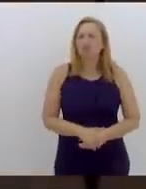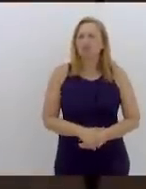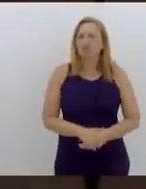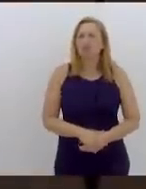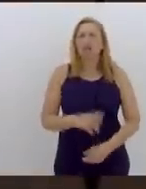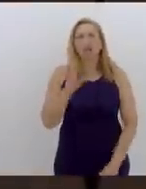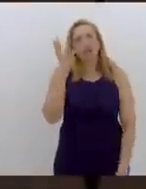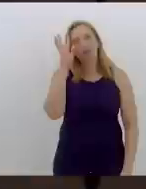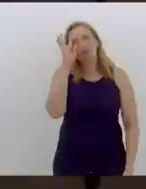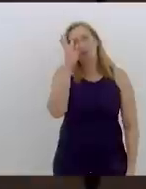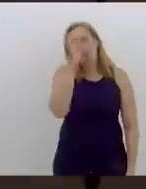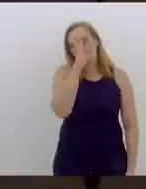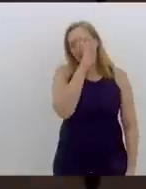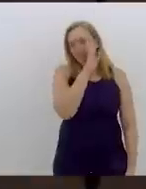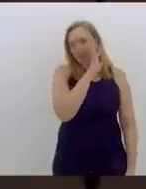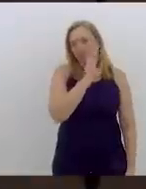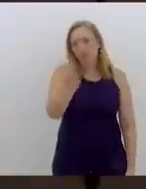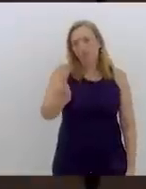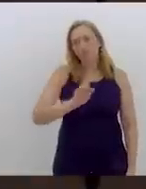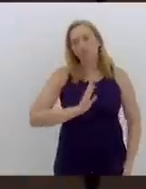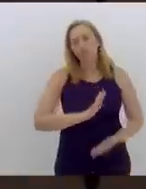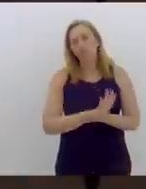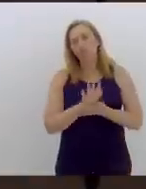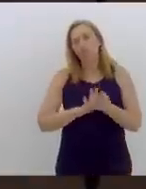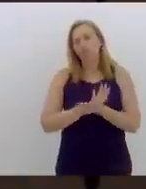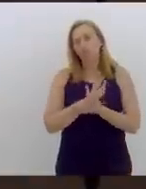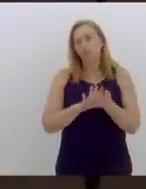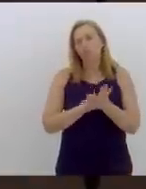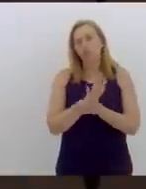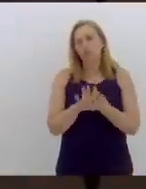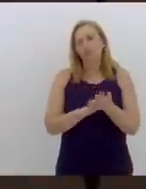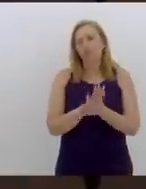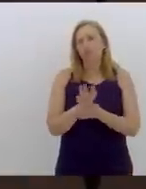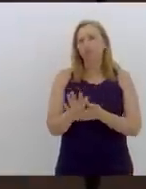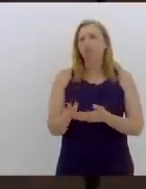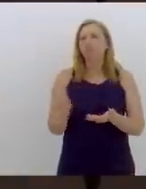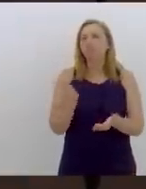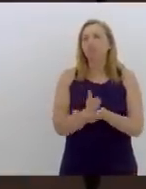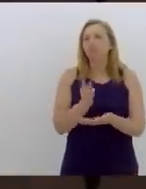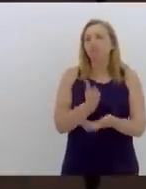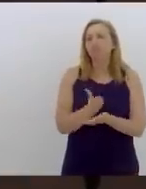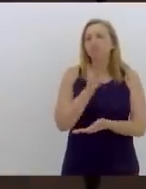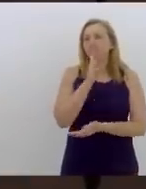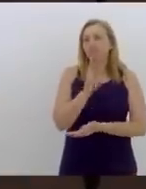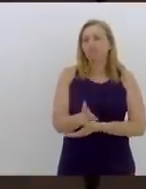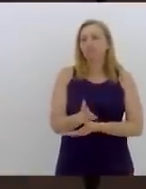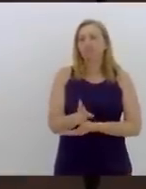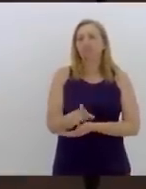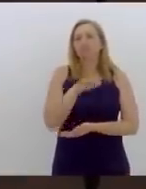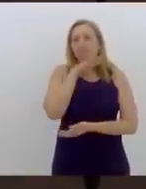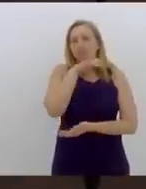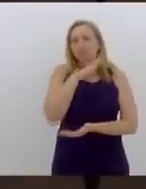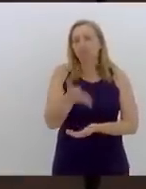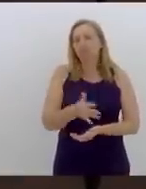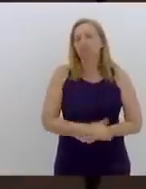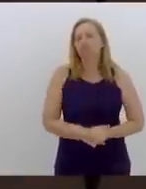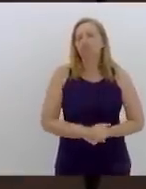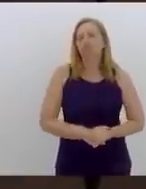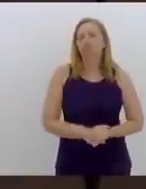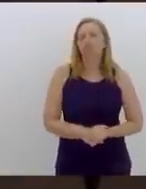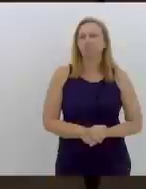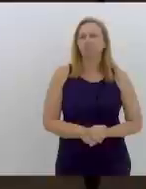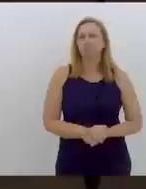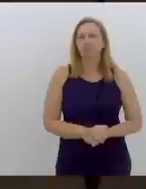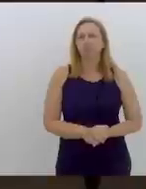paisagem e não tem resposta nem que seja negativo nem que seja negativo